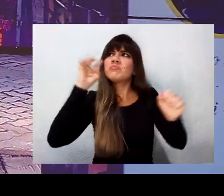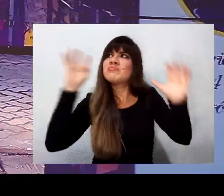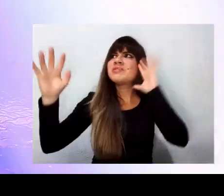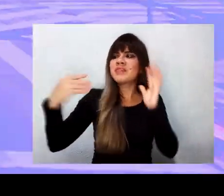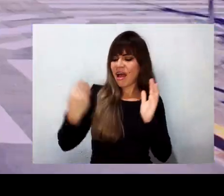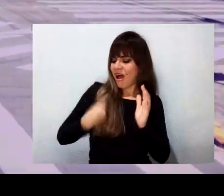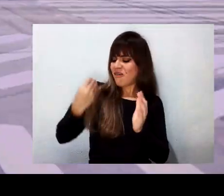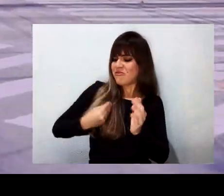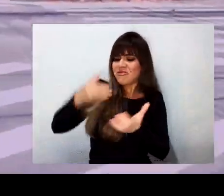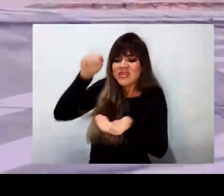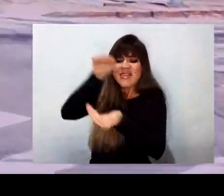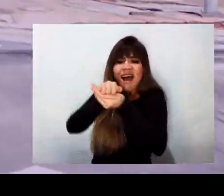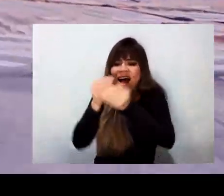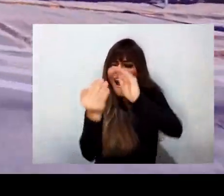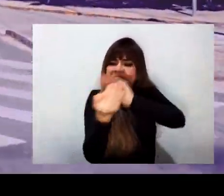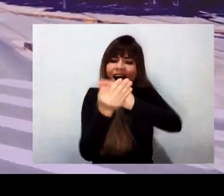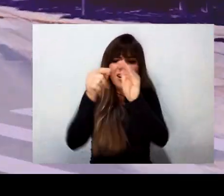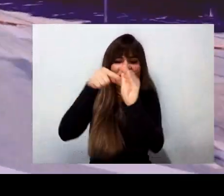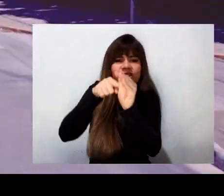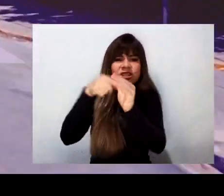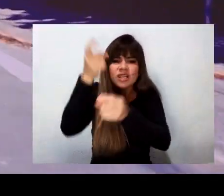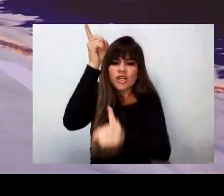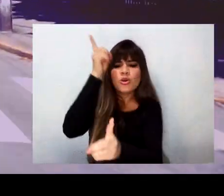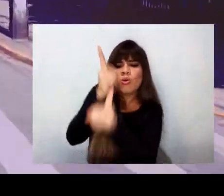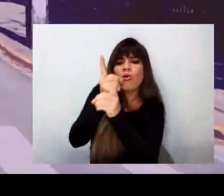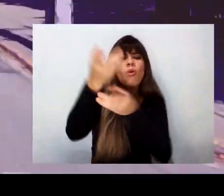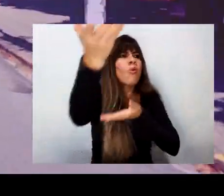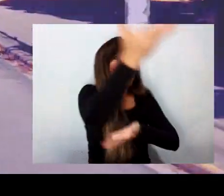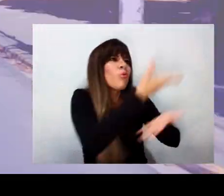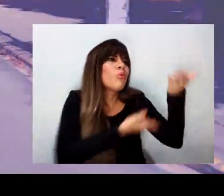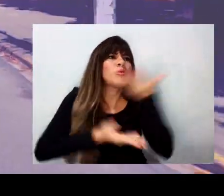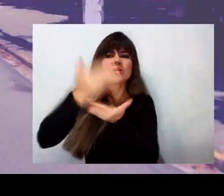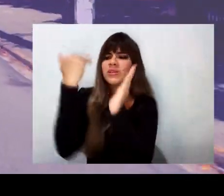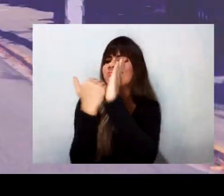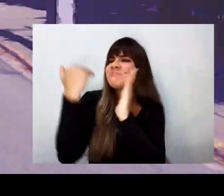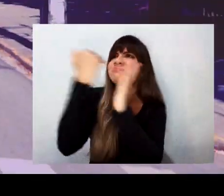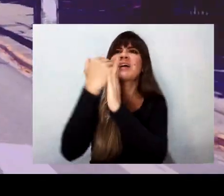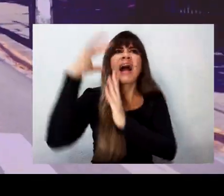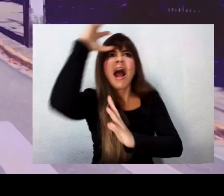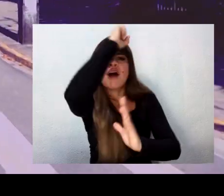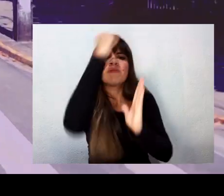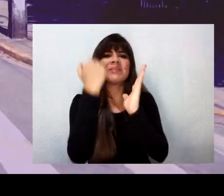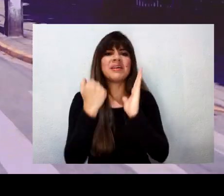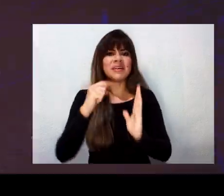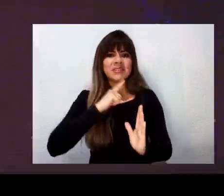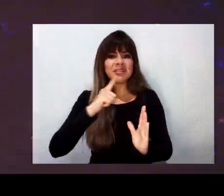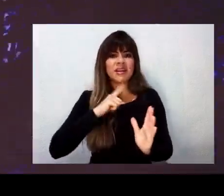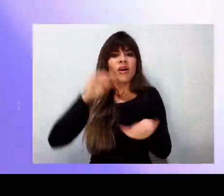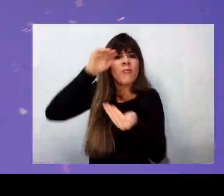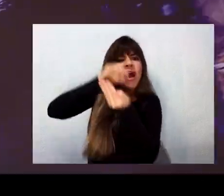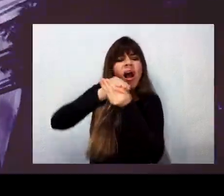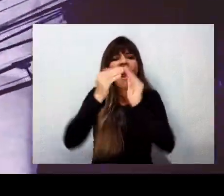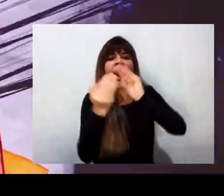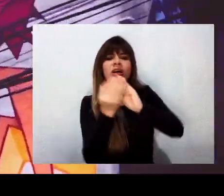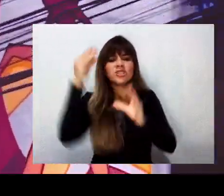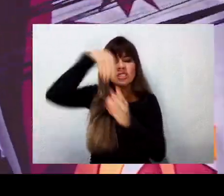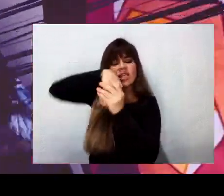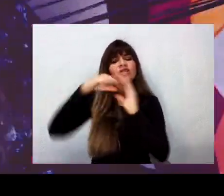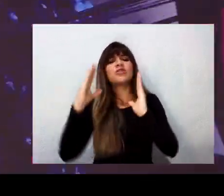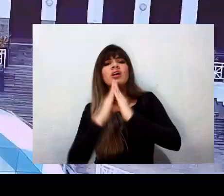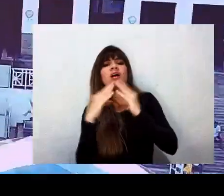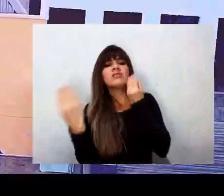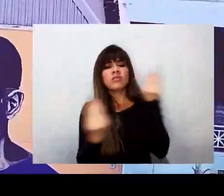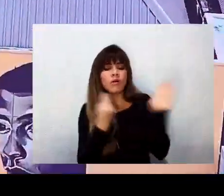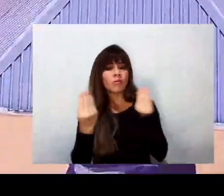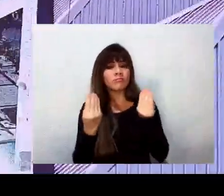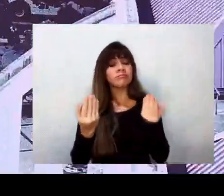gente pode pensar a vida como a arte do encontro e a arte que é feita de encontros, trocas e cheiros. Como fica a arte em tempos